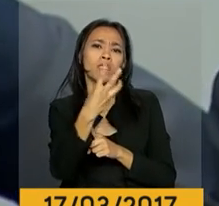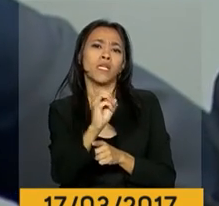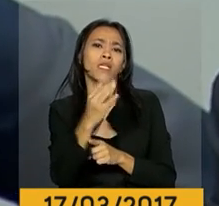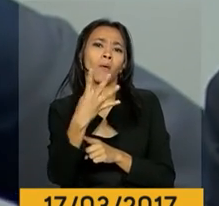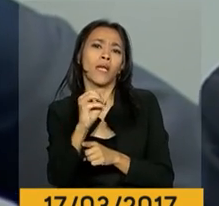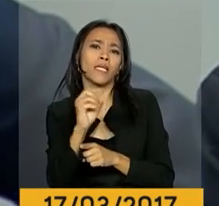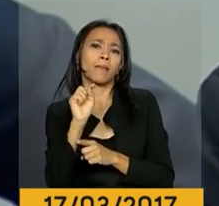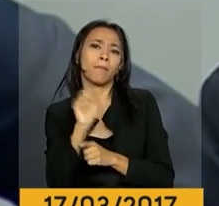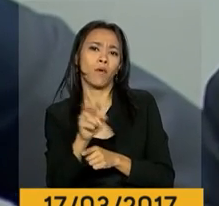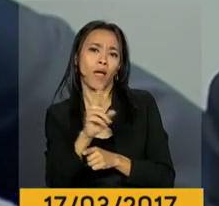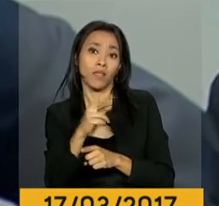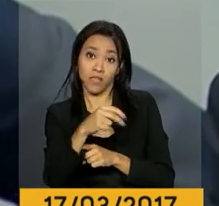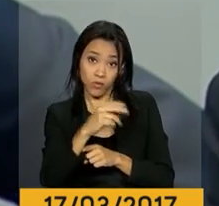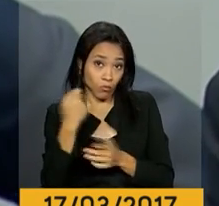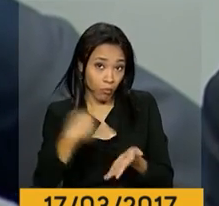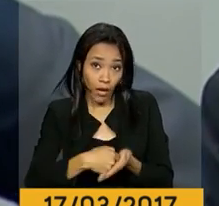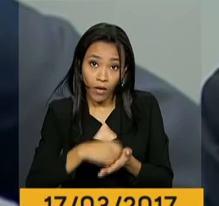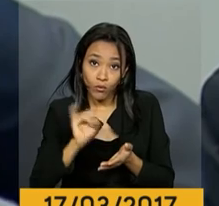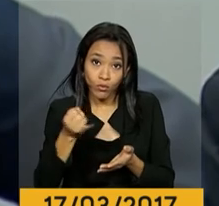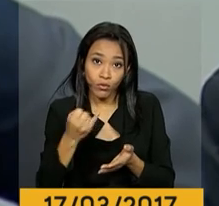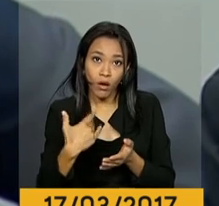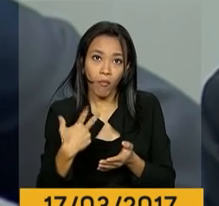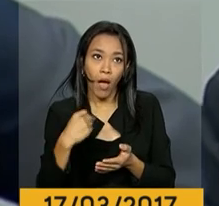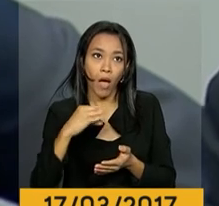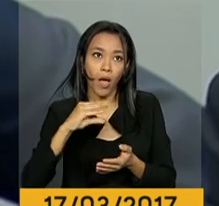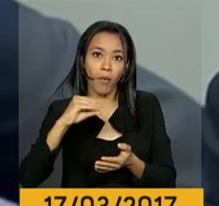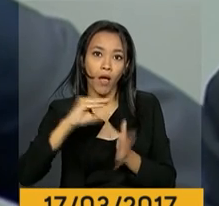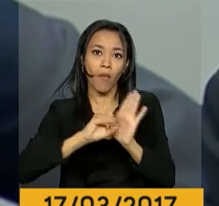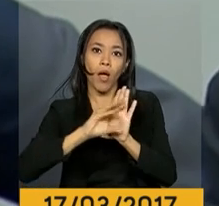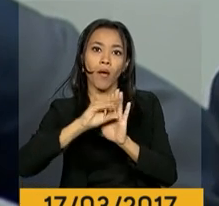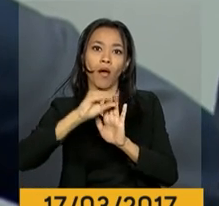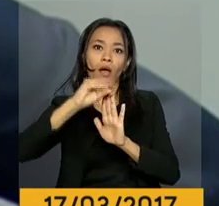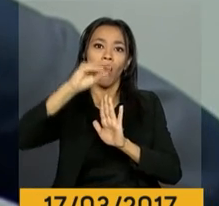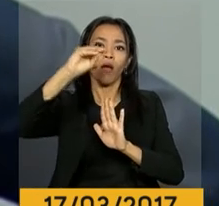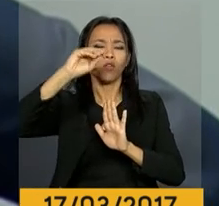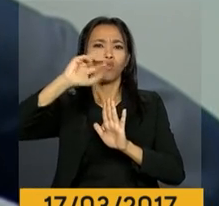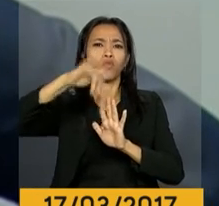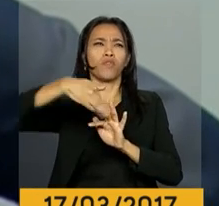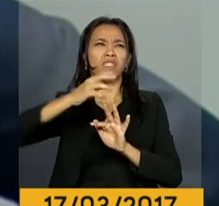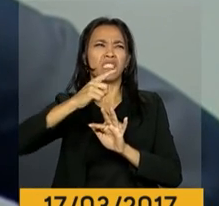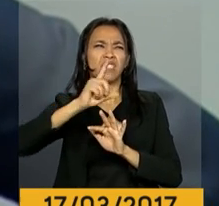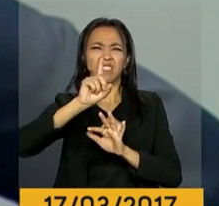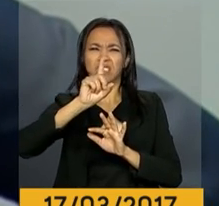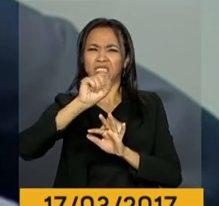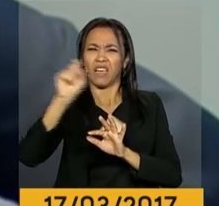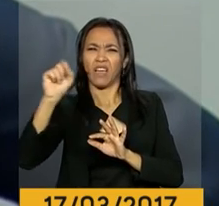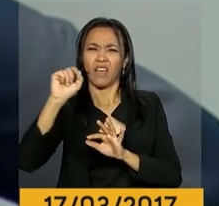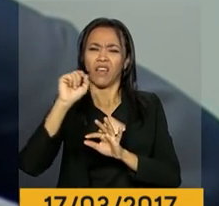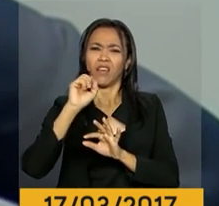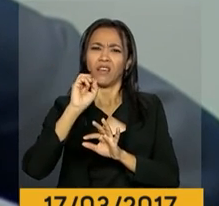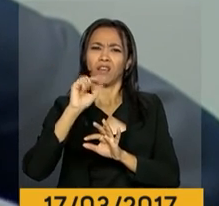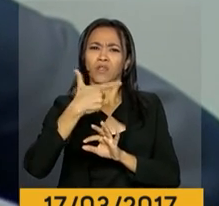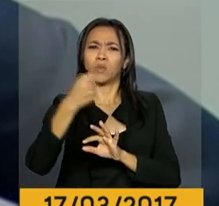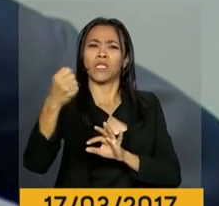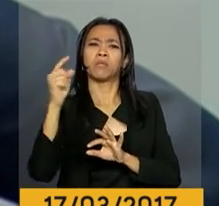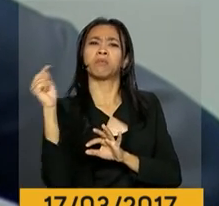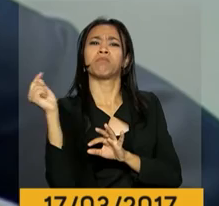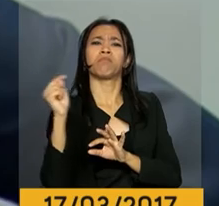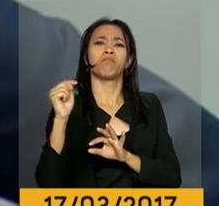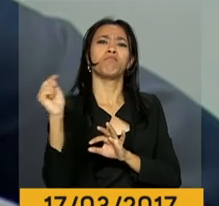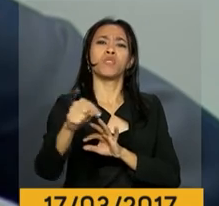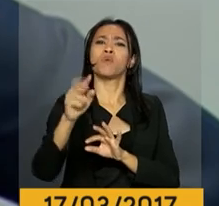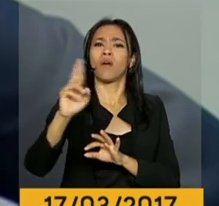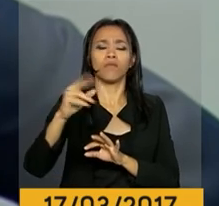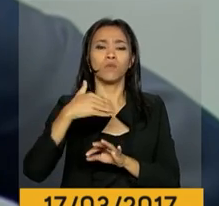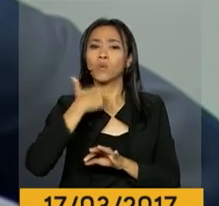pagava, aquilo vai aumentando, sabe como são os juros, né? Vai aumentando, aumentando. No fim, você tinha 100, 200 mil reais e não consegue pagar. O que é que